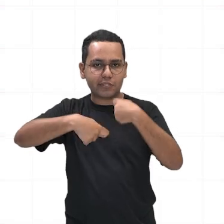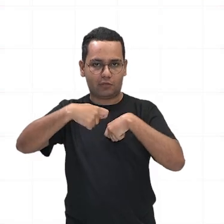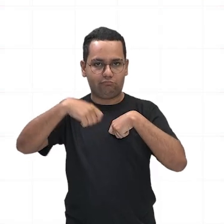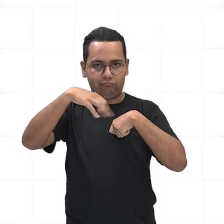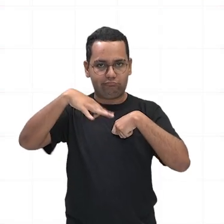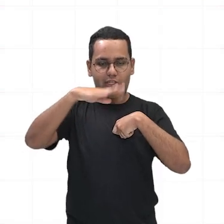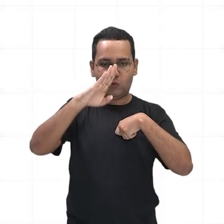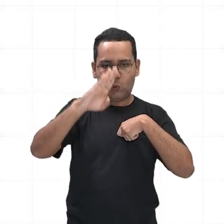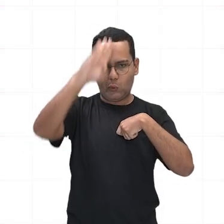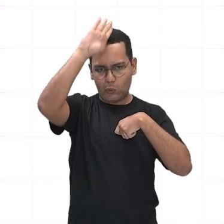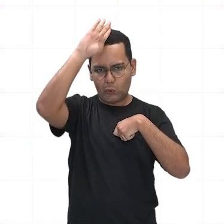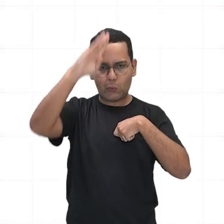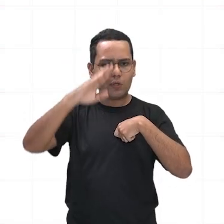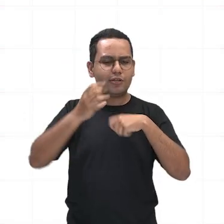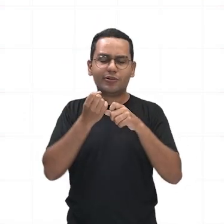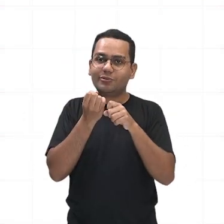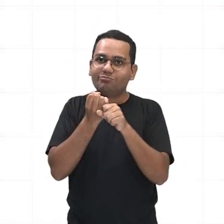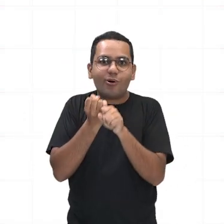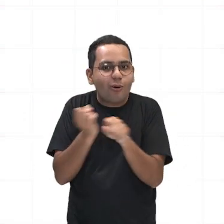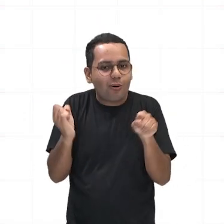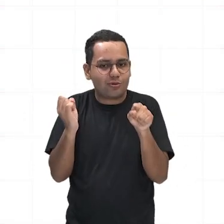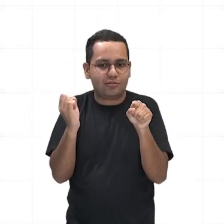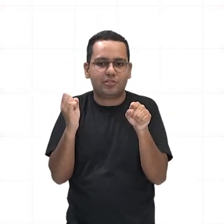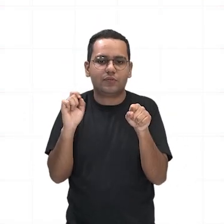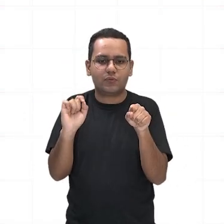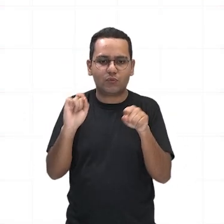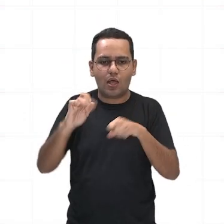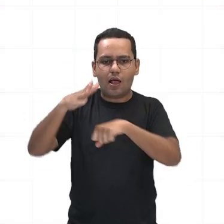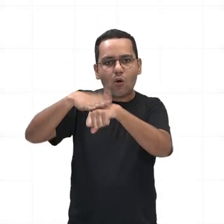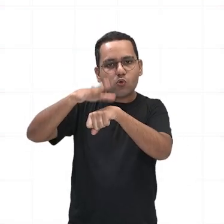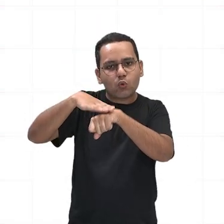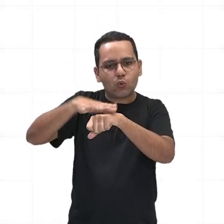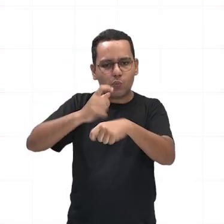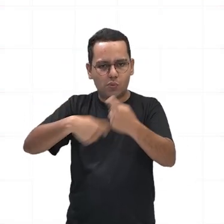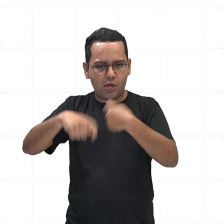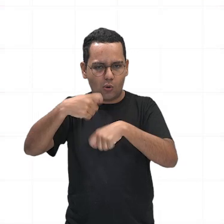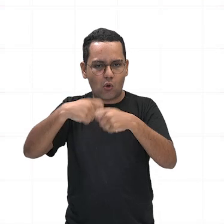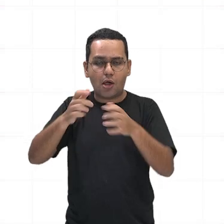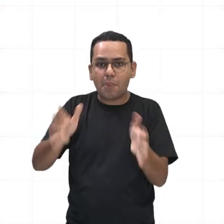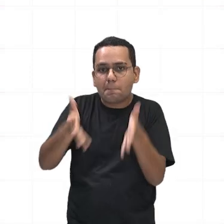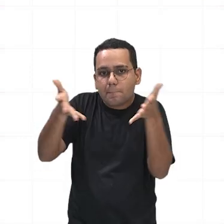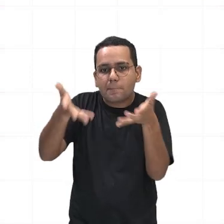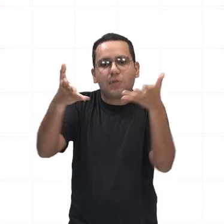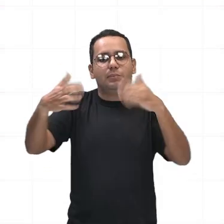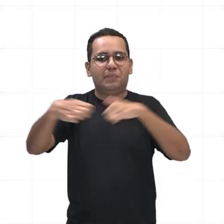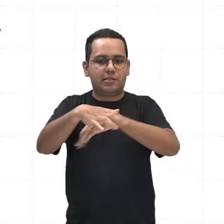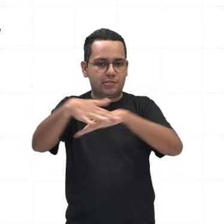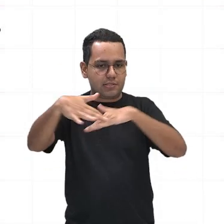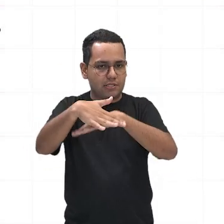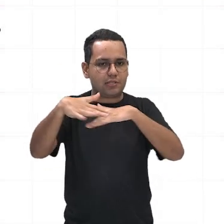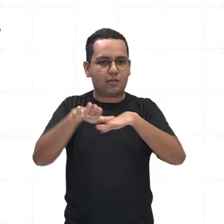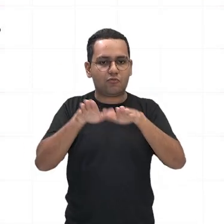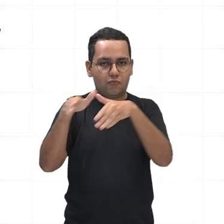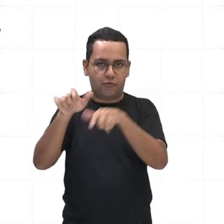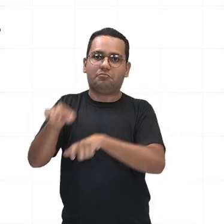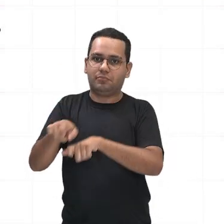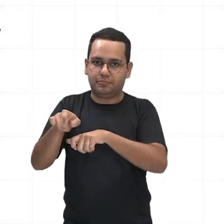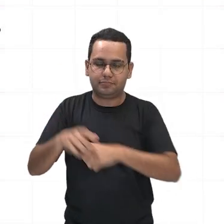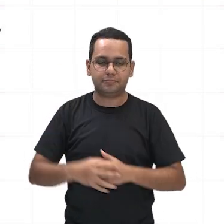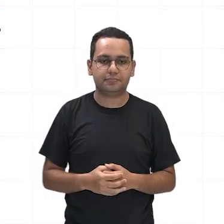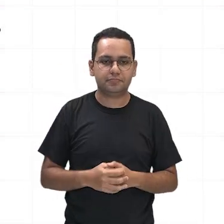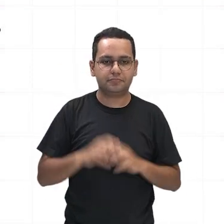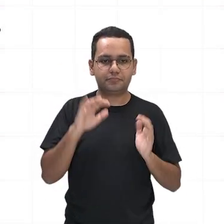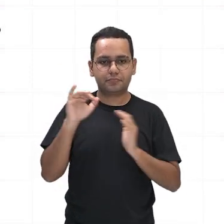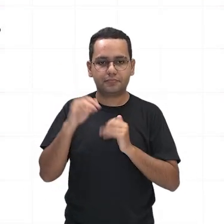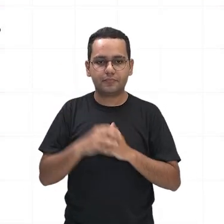promover a autonomia econômica das cidades em relação ao campo. Nós temos também esse período